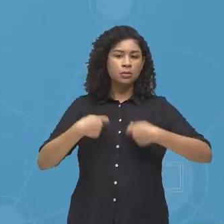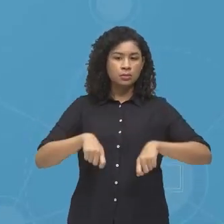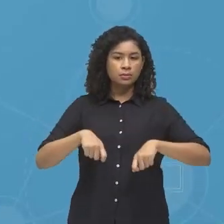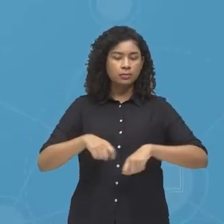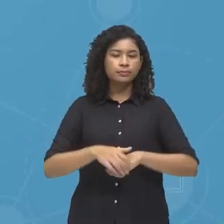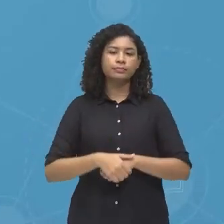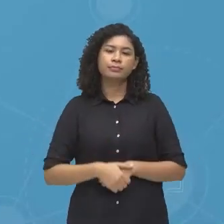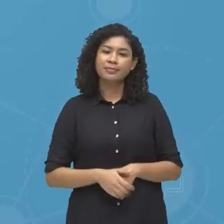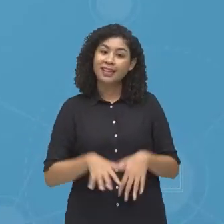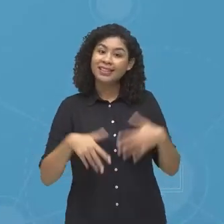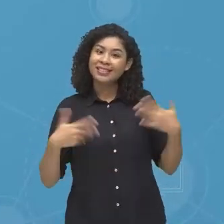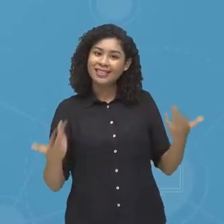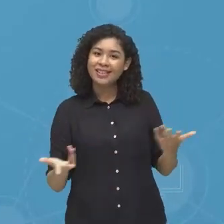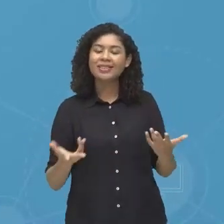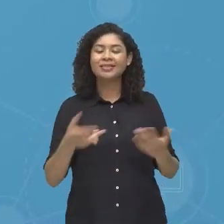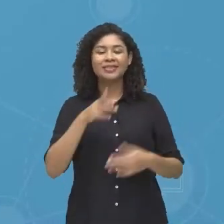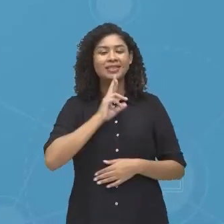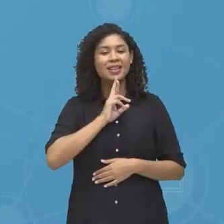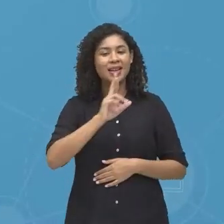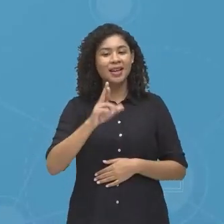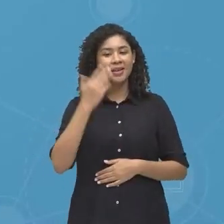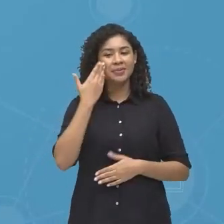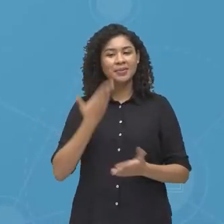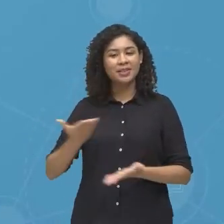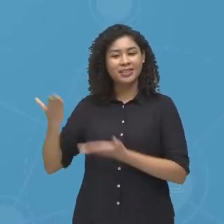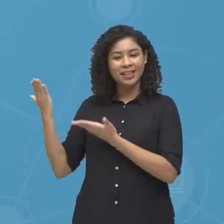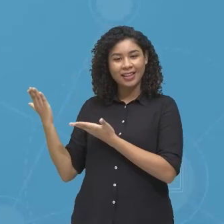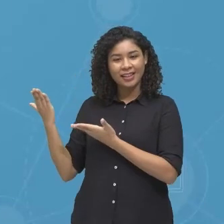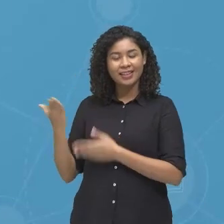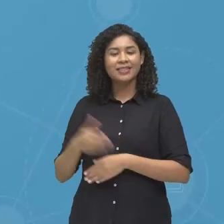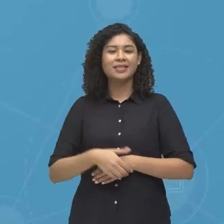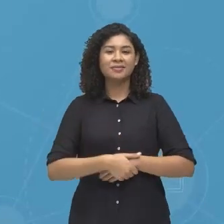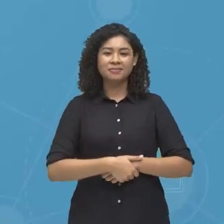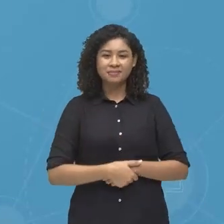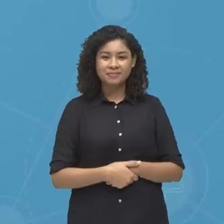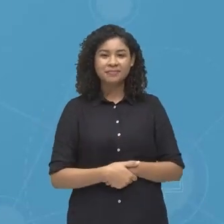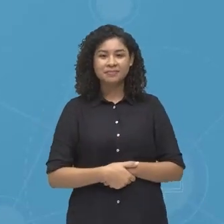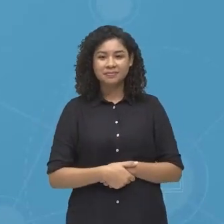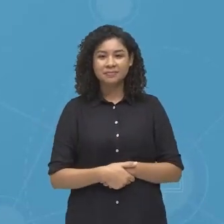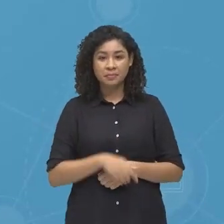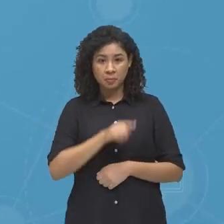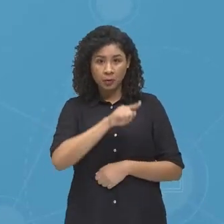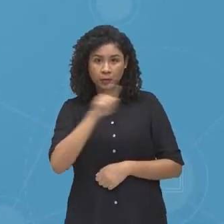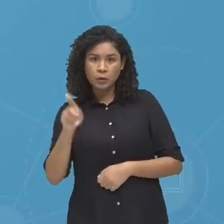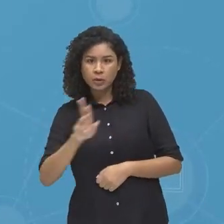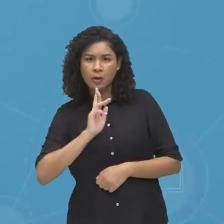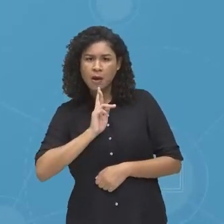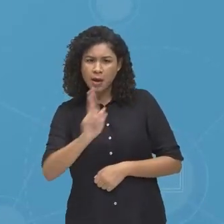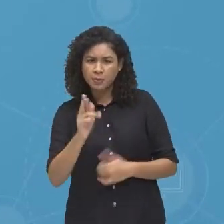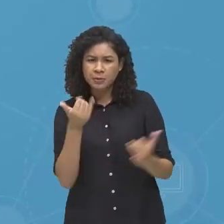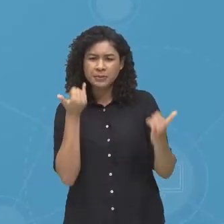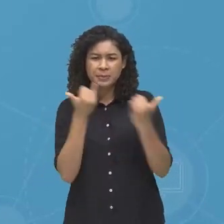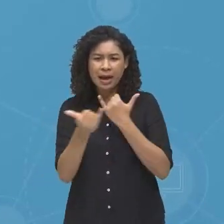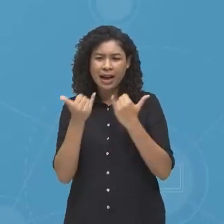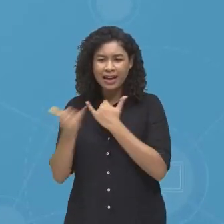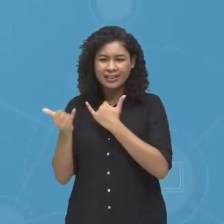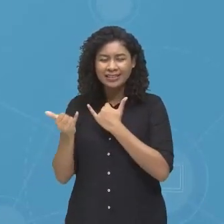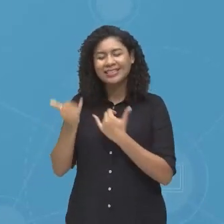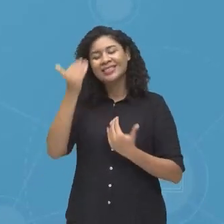nossa resposta de hoje. A você que respondeu, né, dessa maneira, muito